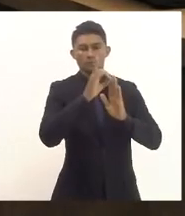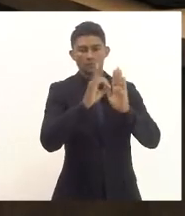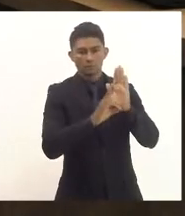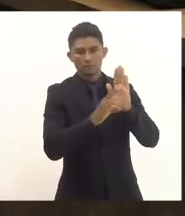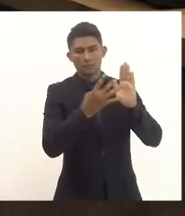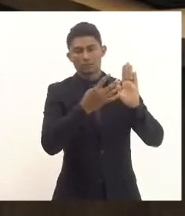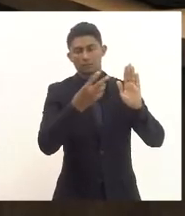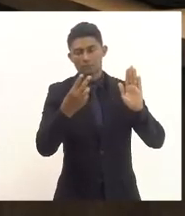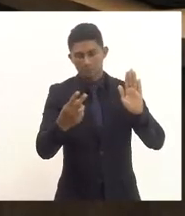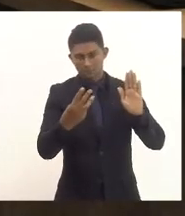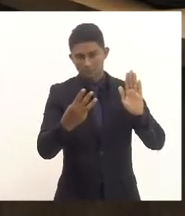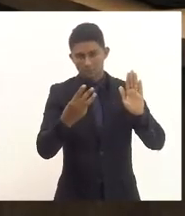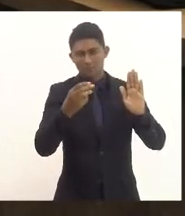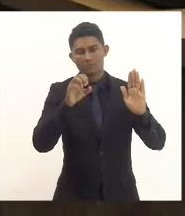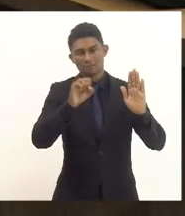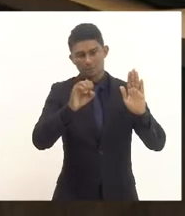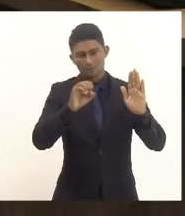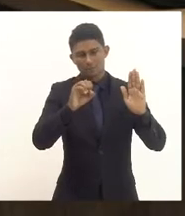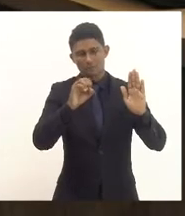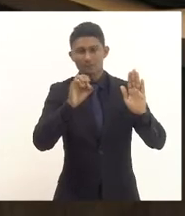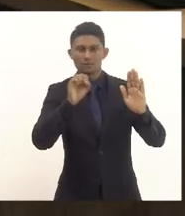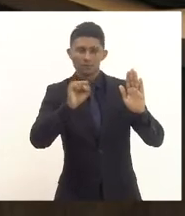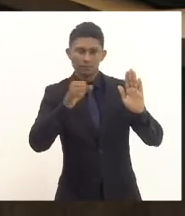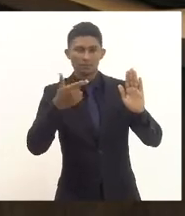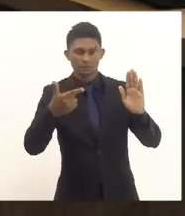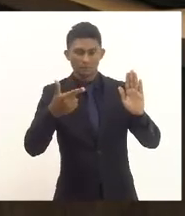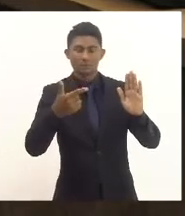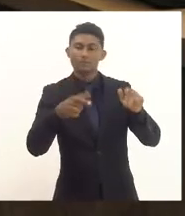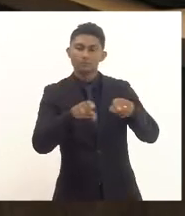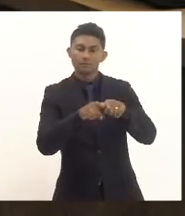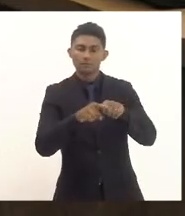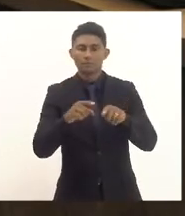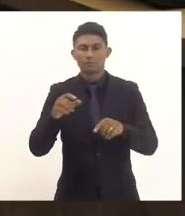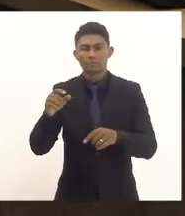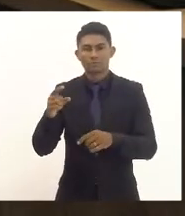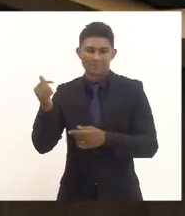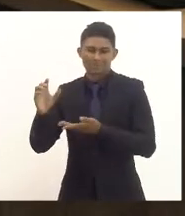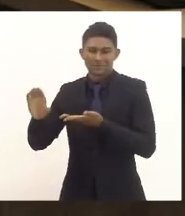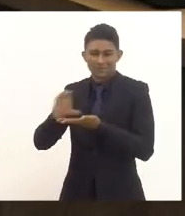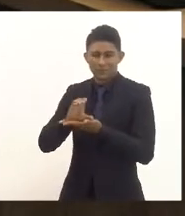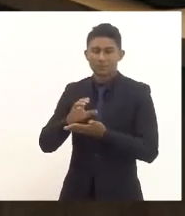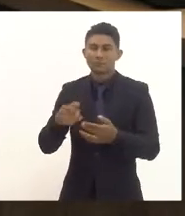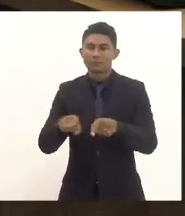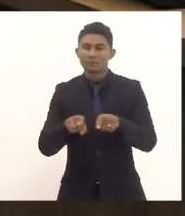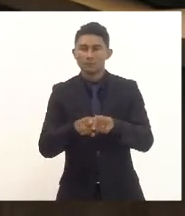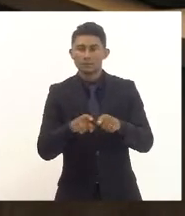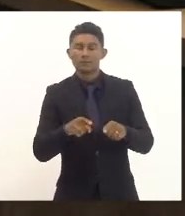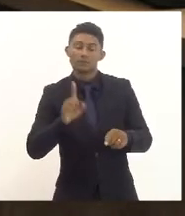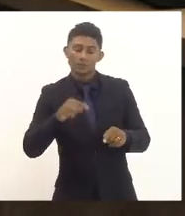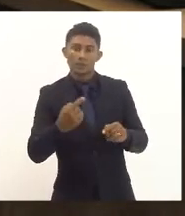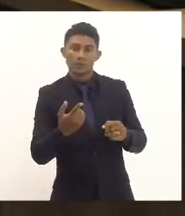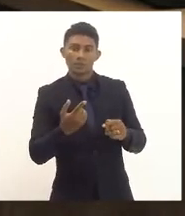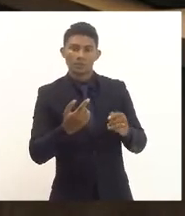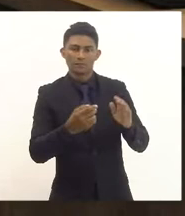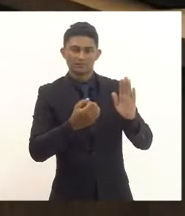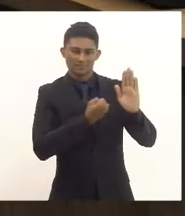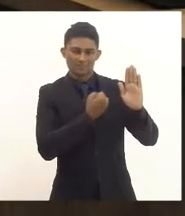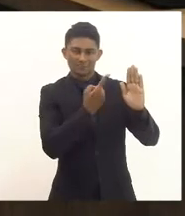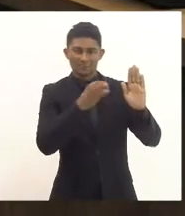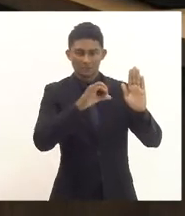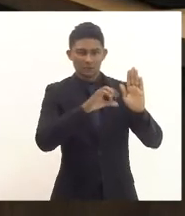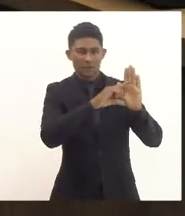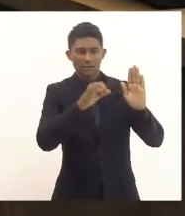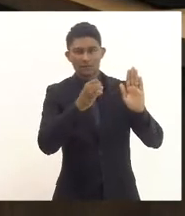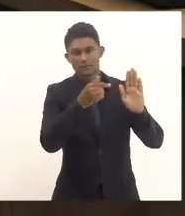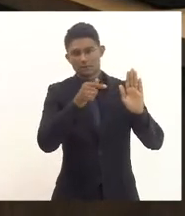43 0 82 1 o crédito presumido parte colando inciso 19 do artigo